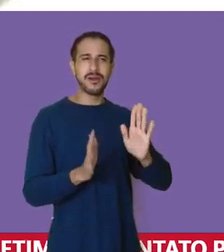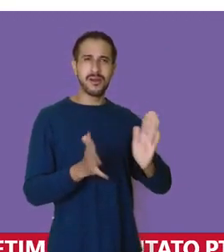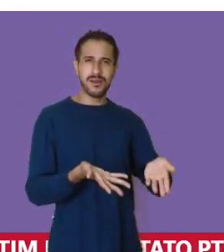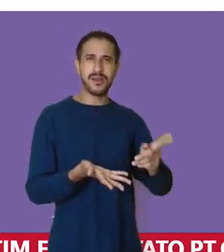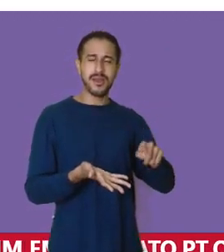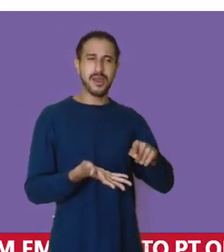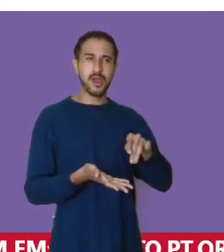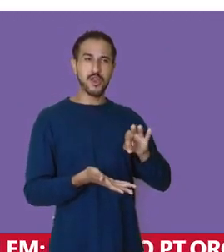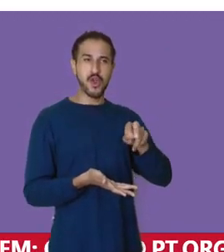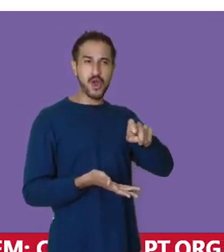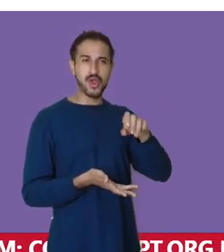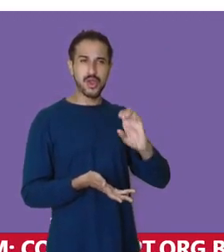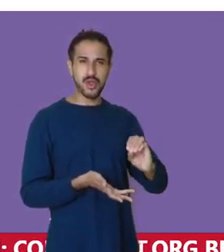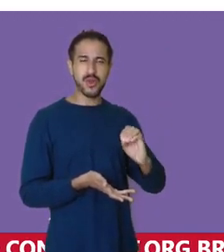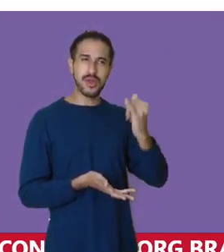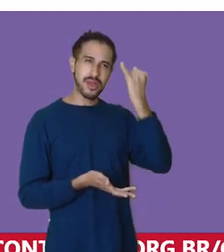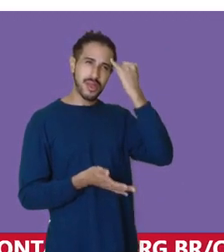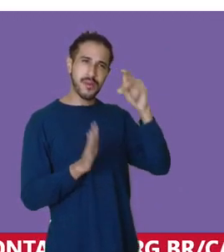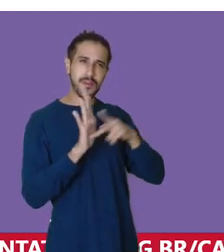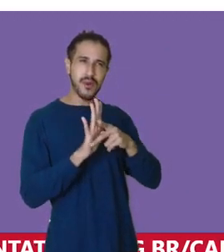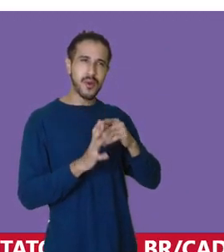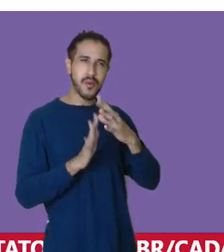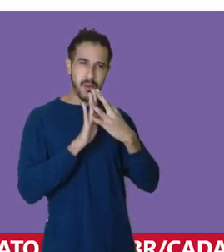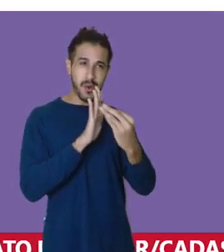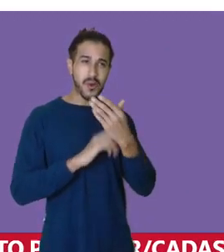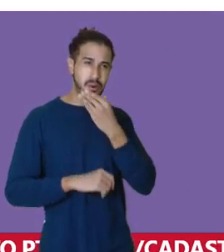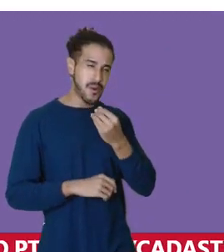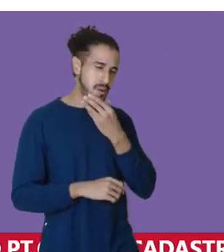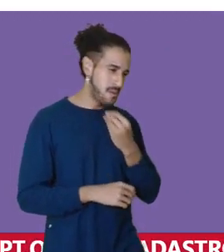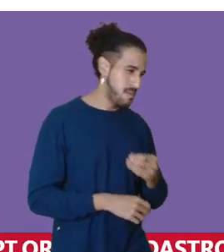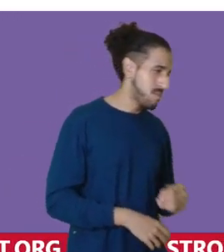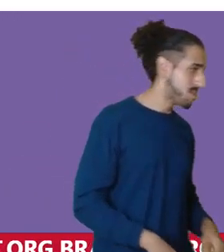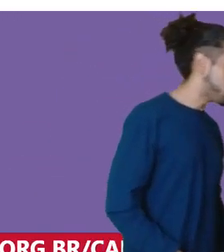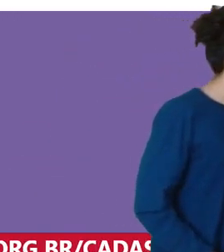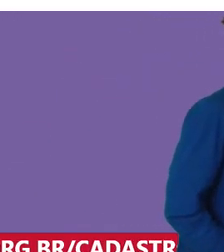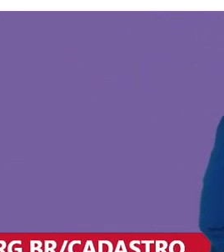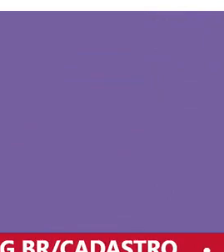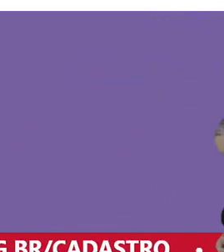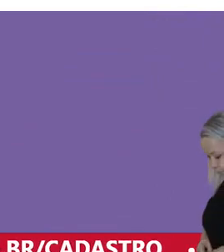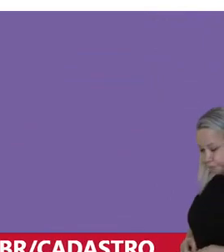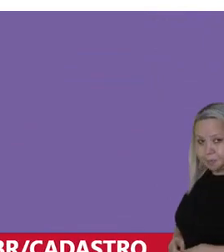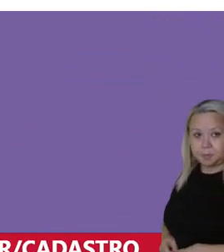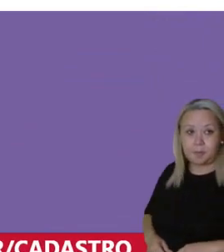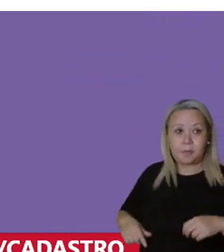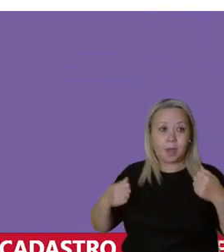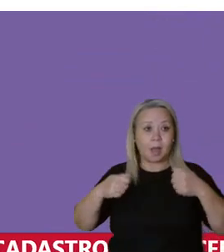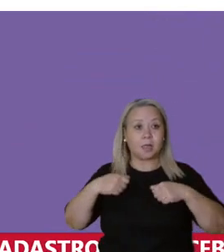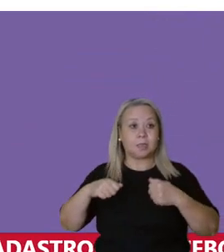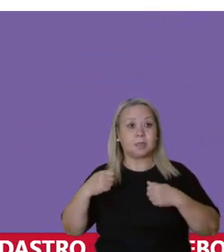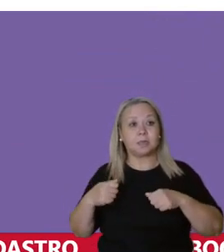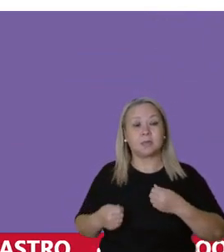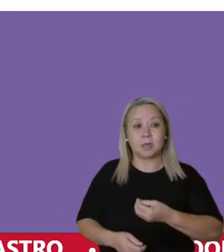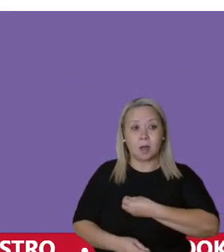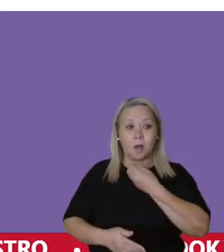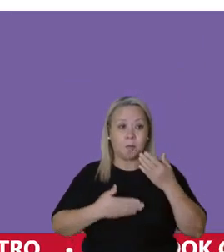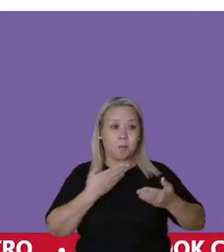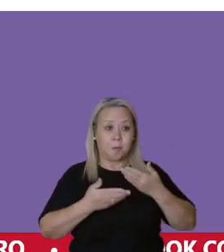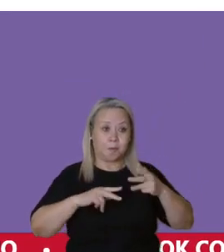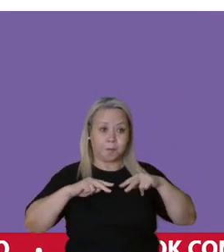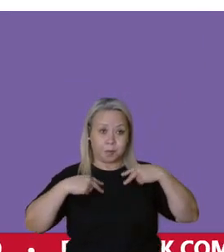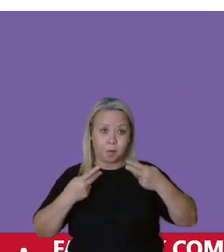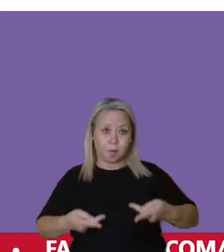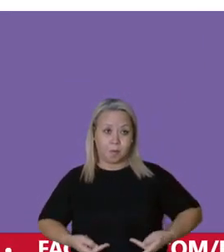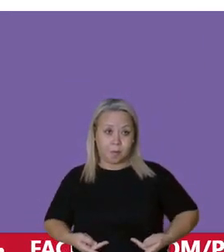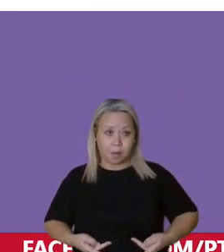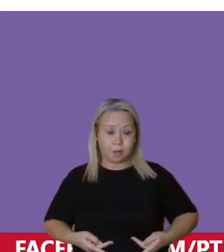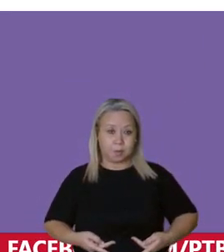é tóxico, esse ideário de masculinidade, acho que será necessário para a sobrevivência da humanidade, porque o planeta